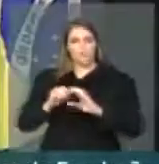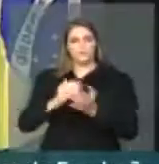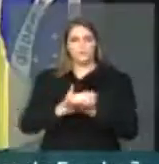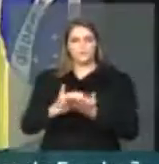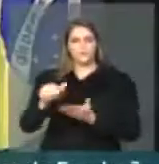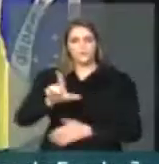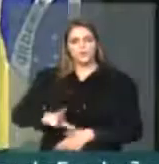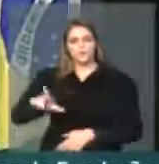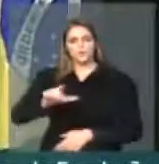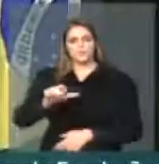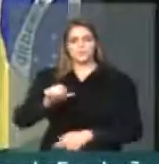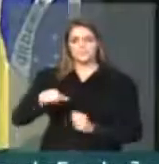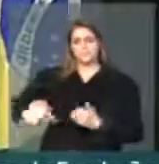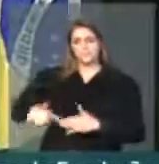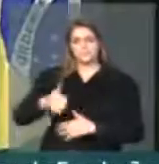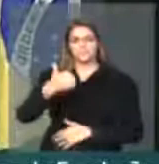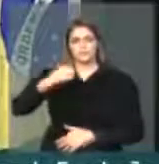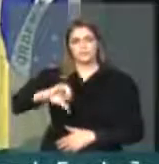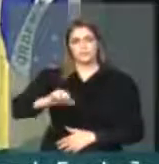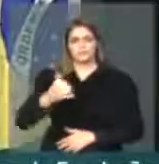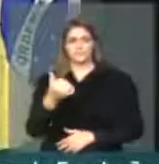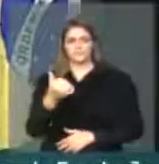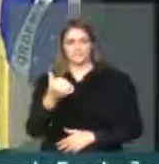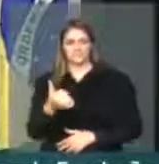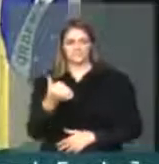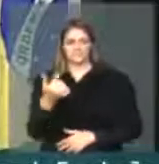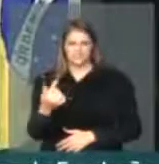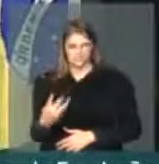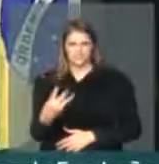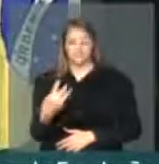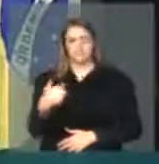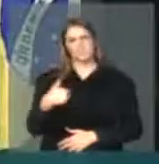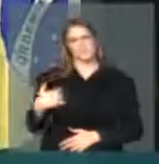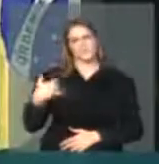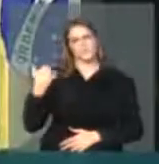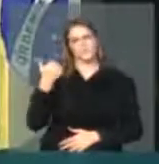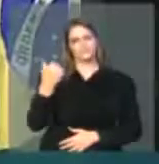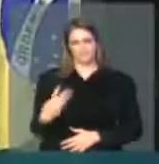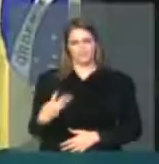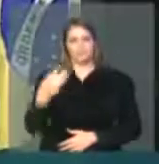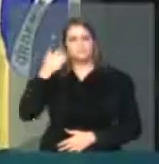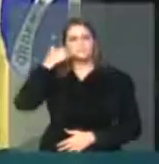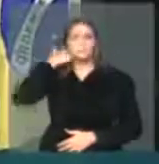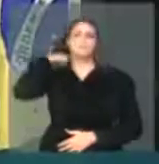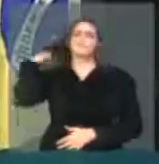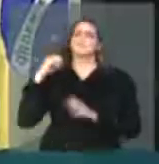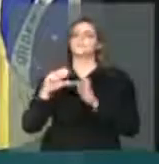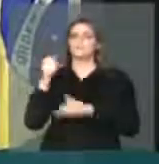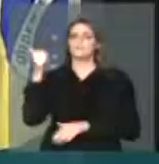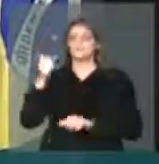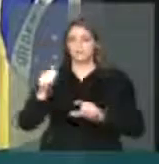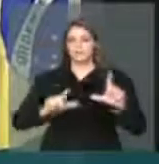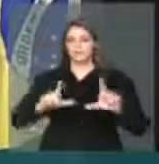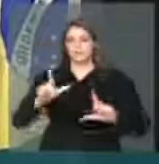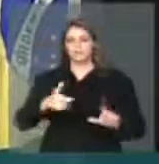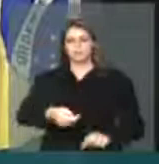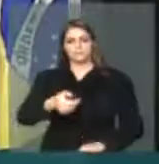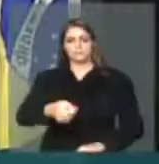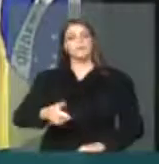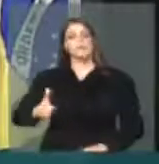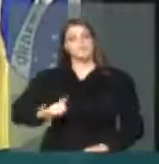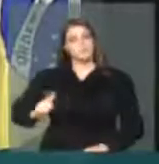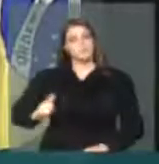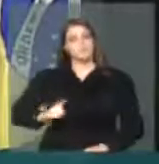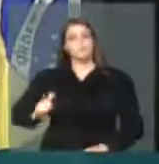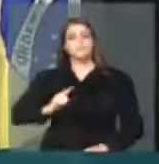de 1963, quando eu tinha 13 anos, a primeira emissora de televisão do interior do país com